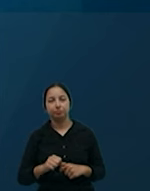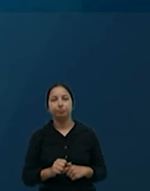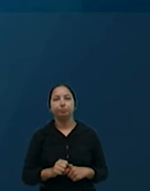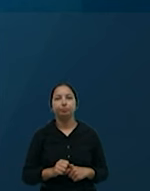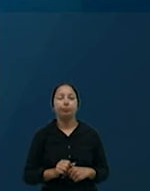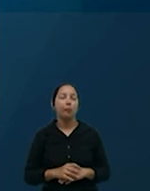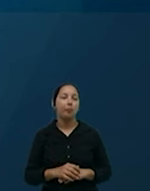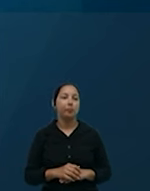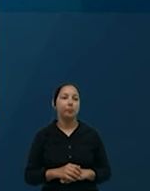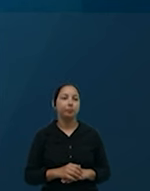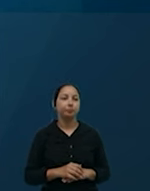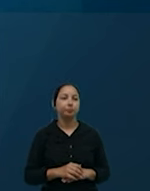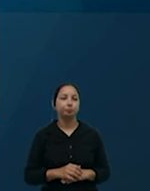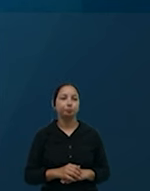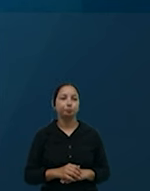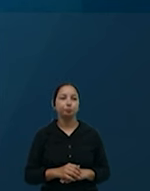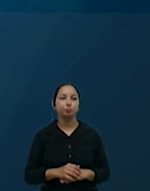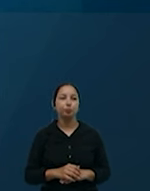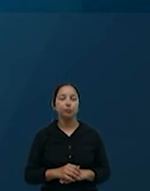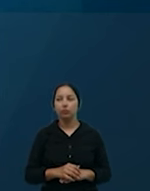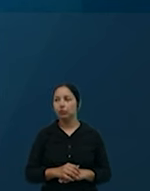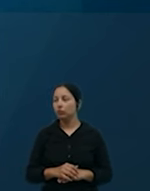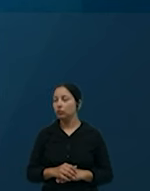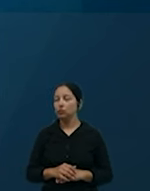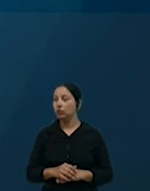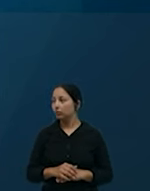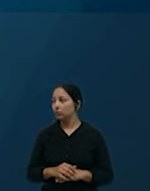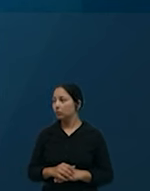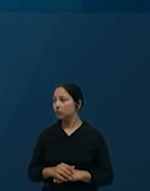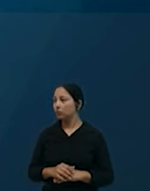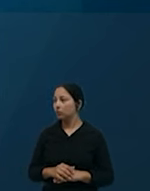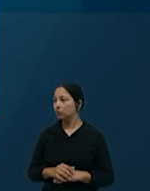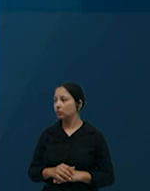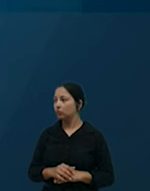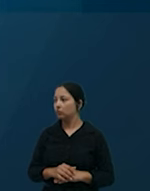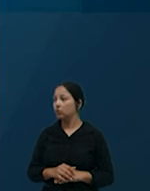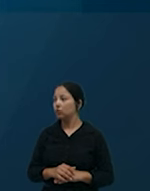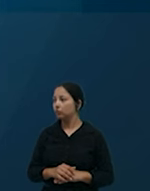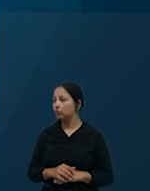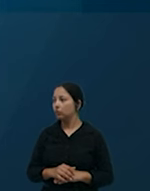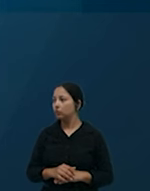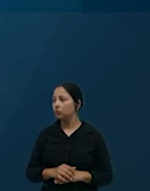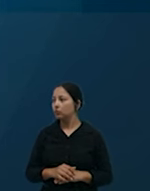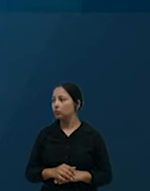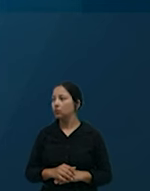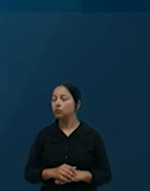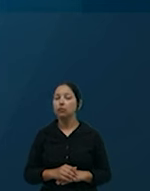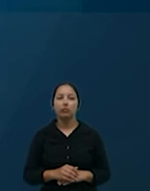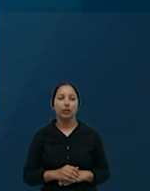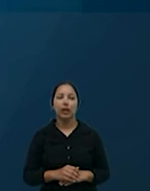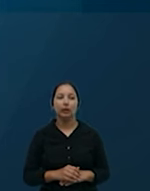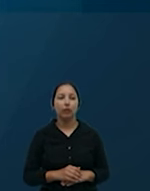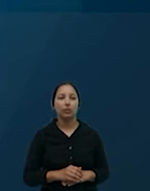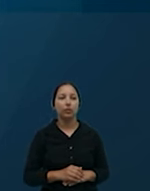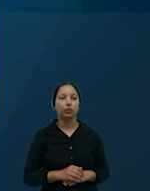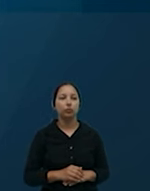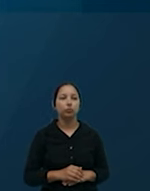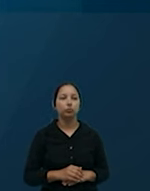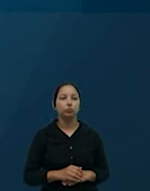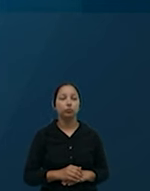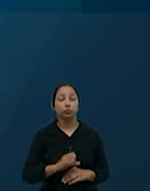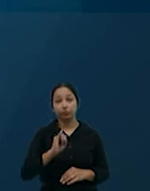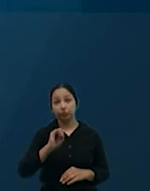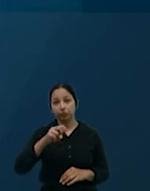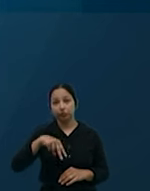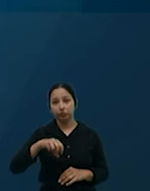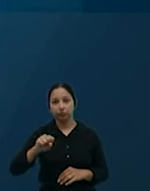vem defendendo desde a primeira instância, desde as suas contestações, pugnando pelo reconhecimento da ausência de interesse